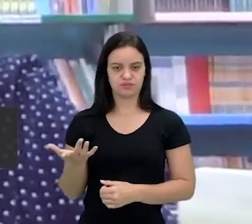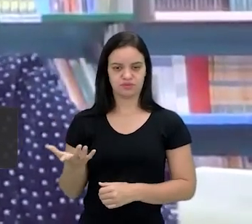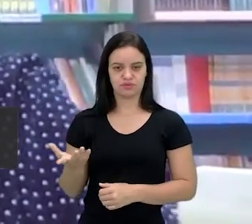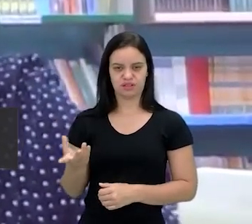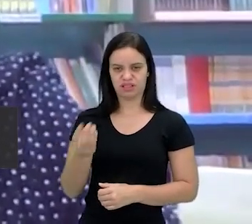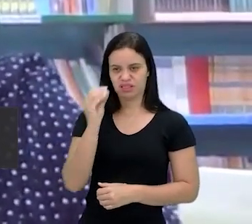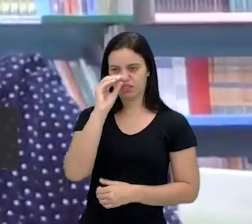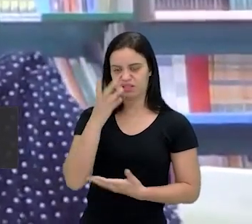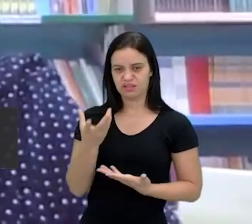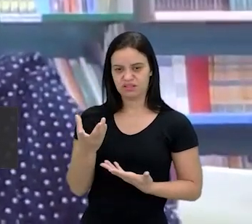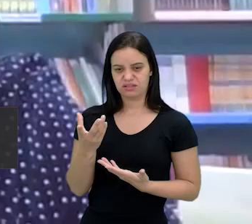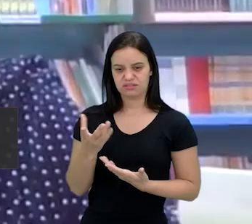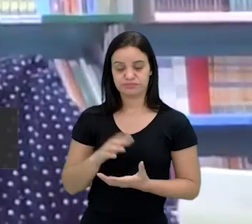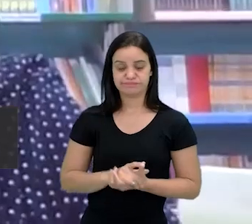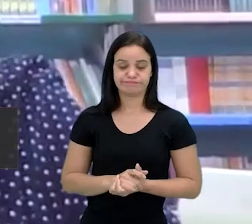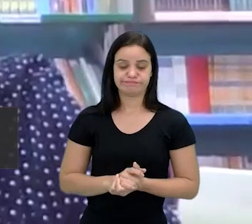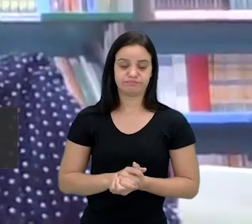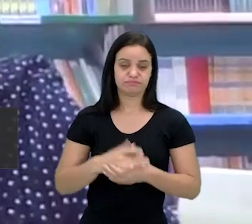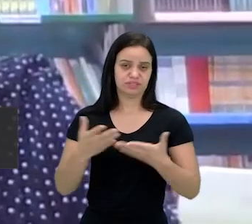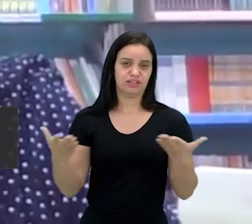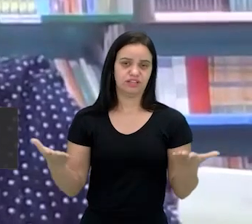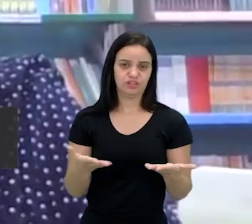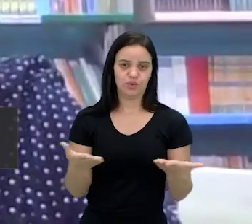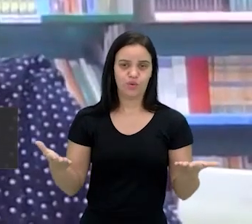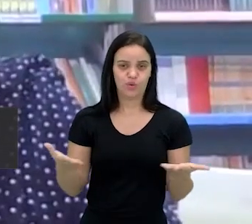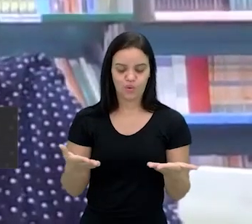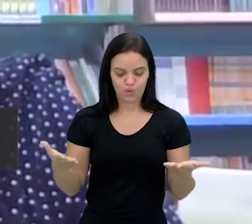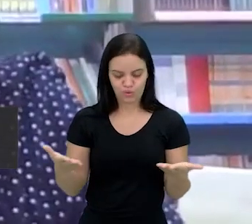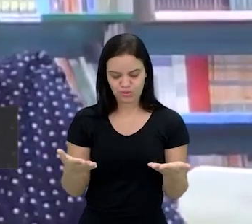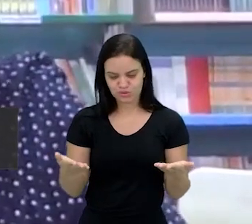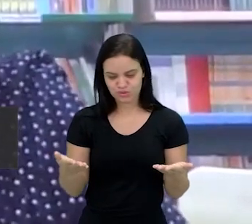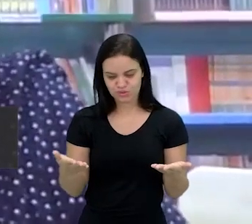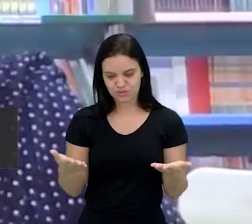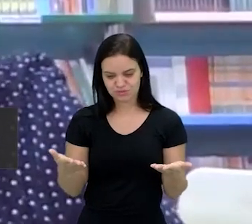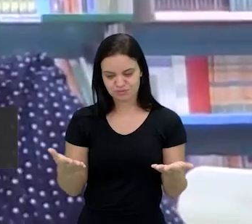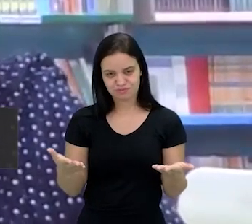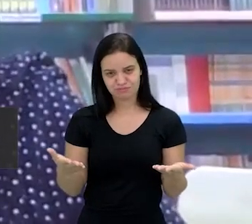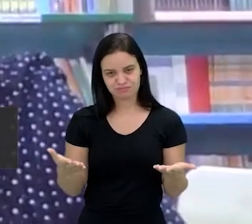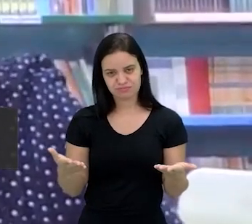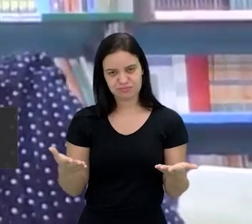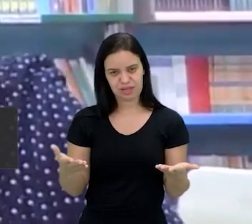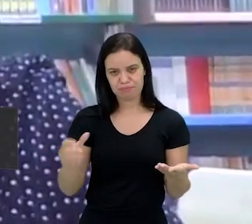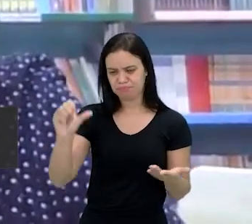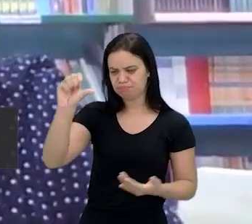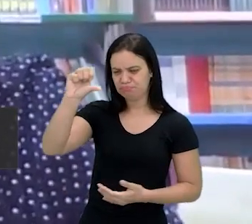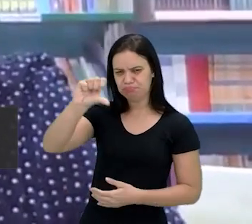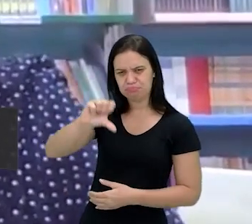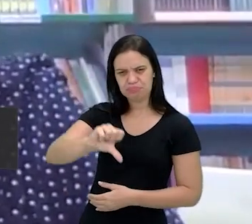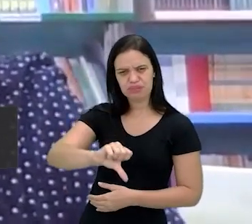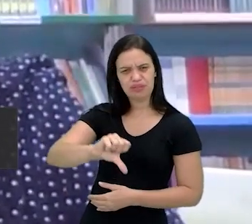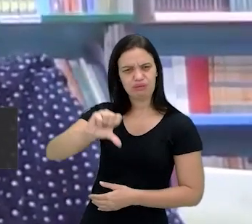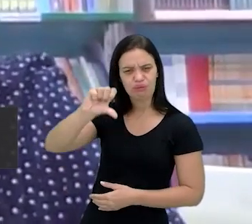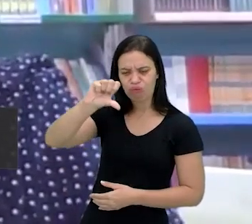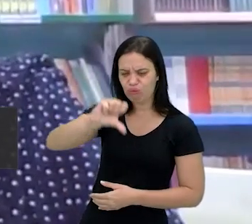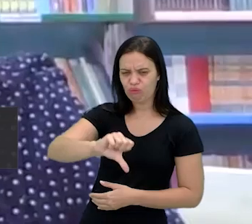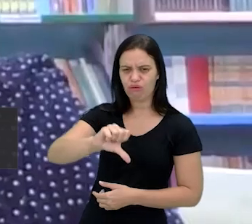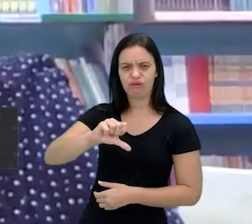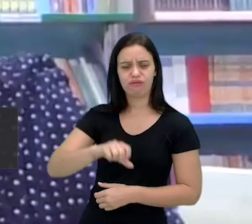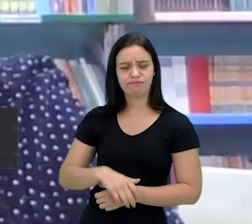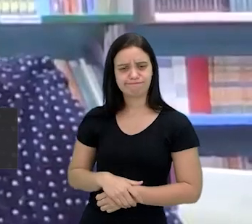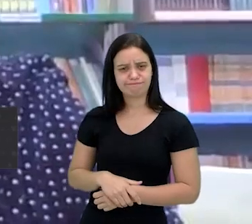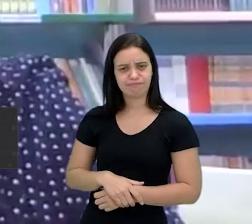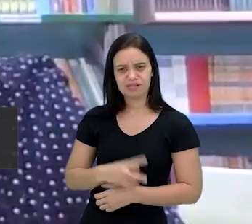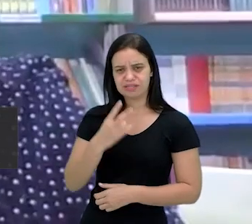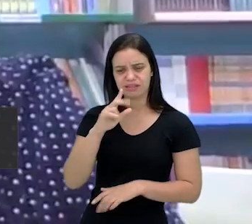né? Muito enganadas. E hoje em dia estão cada vez piores. Estão cada vez piores. Nós